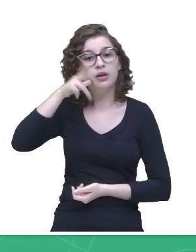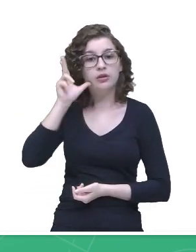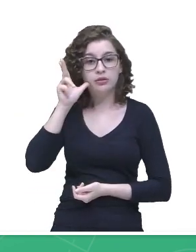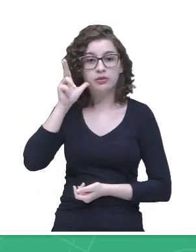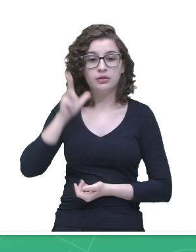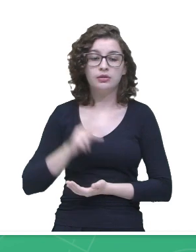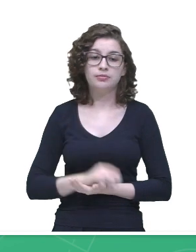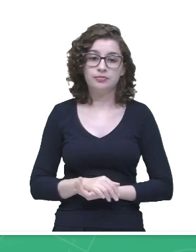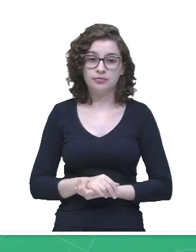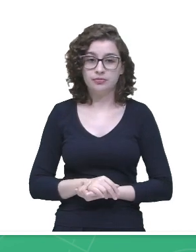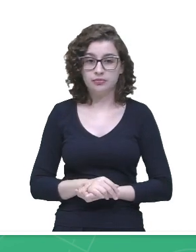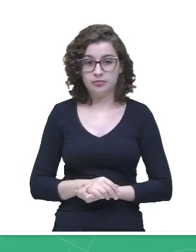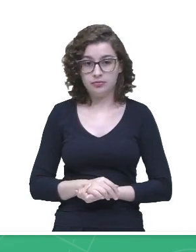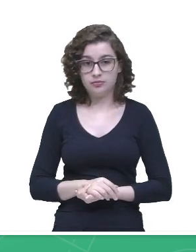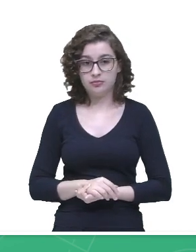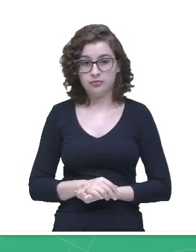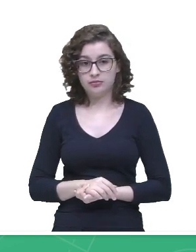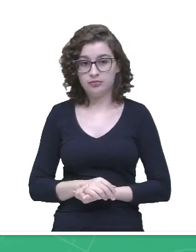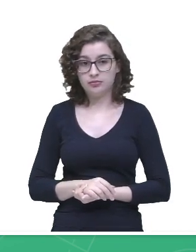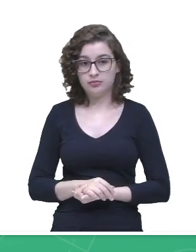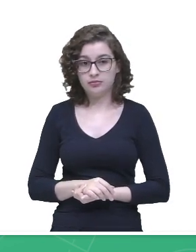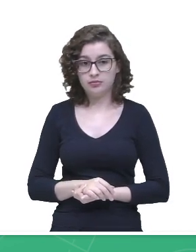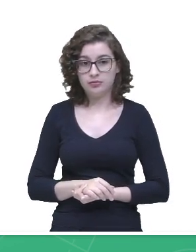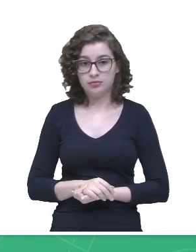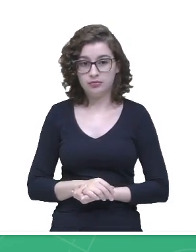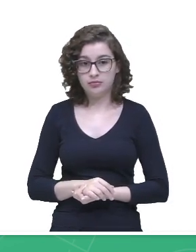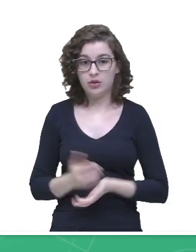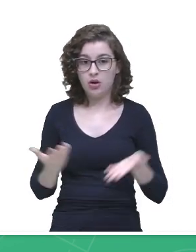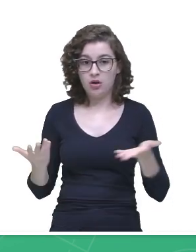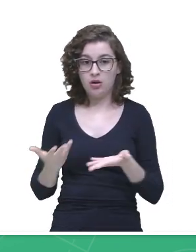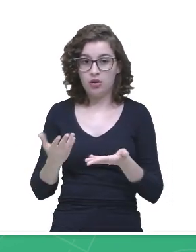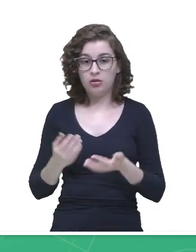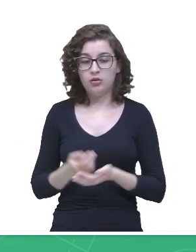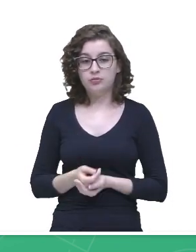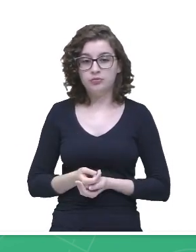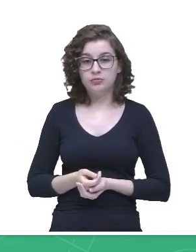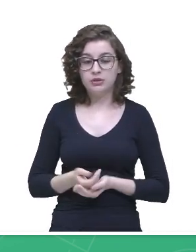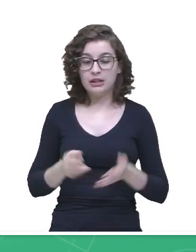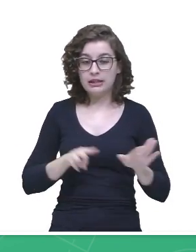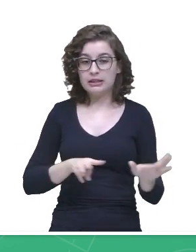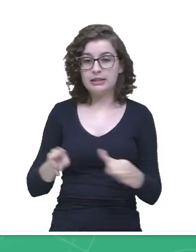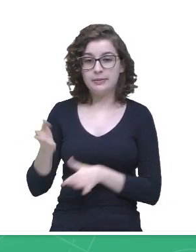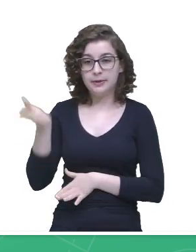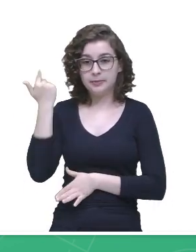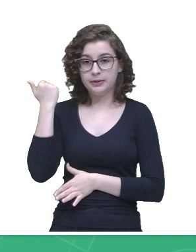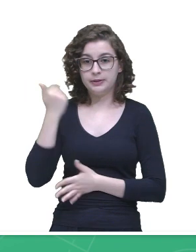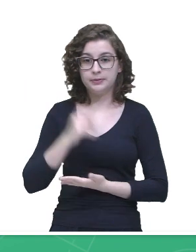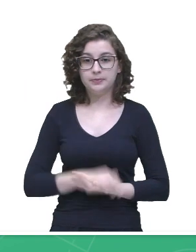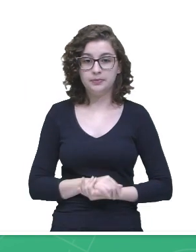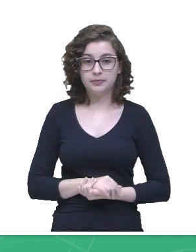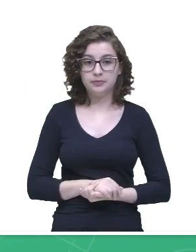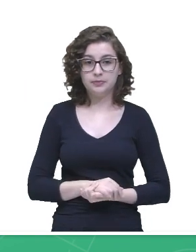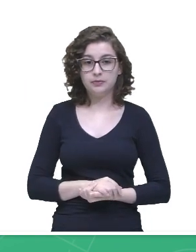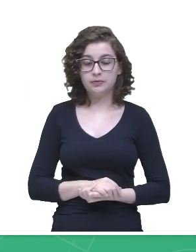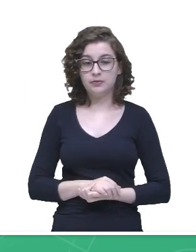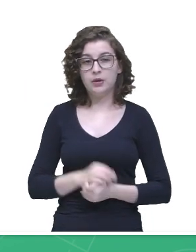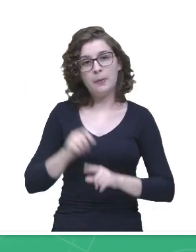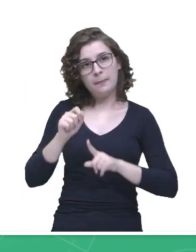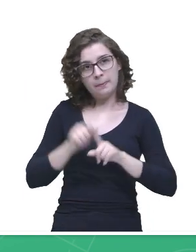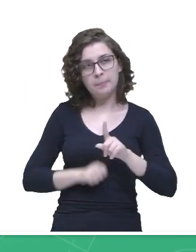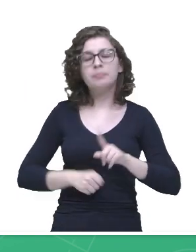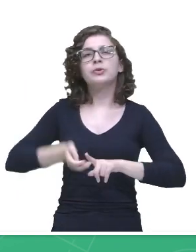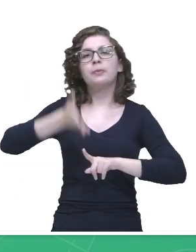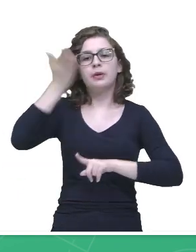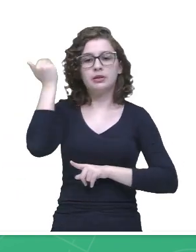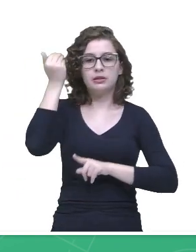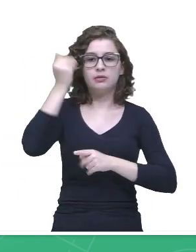quer dizer ontem, anteayer, anteontem, ultimamente, semana passada, mês passado. Você